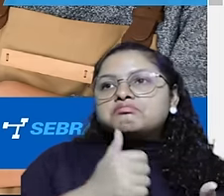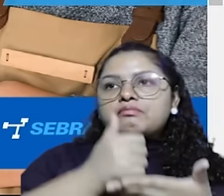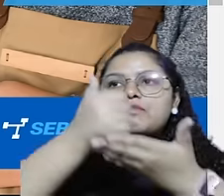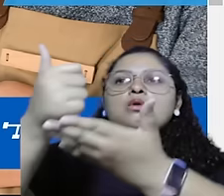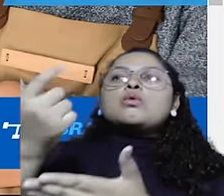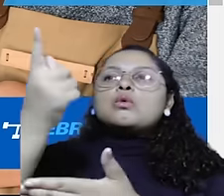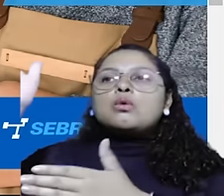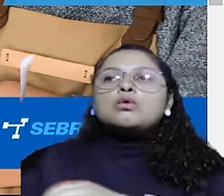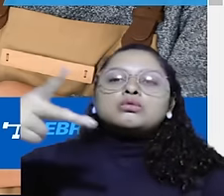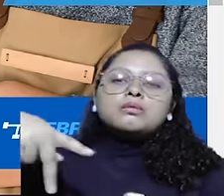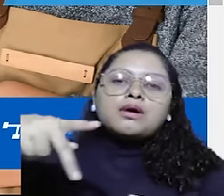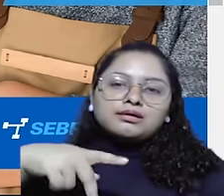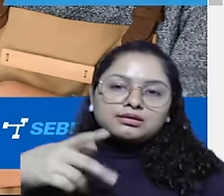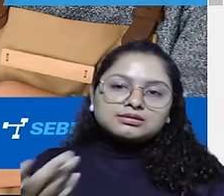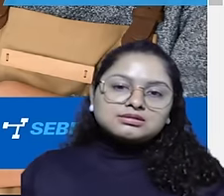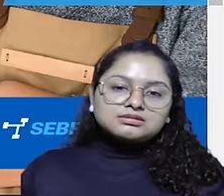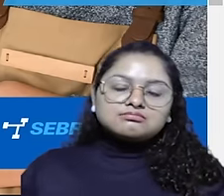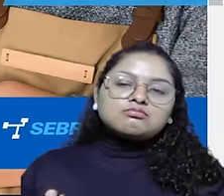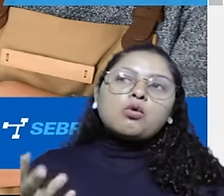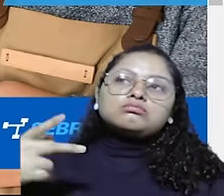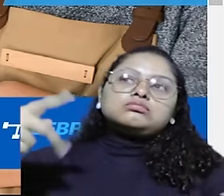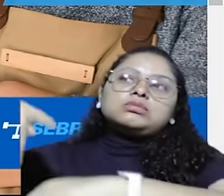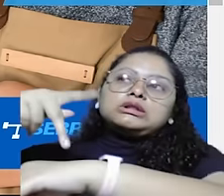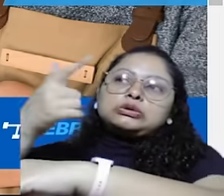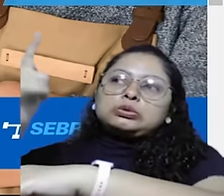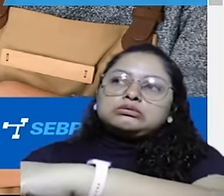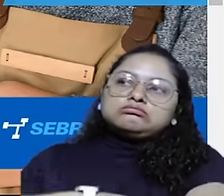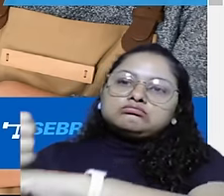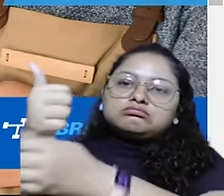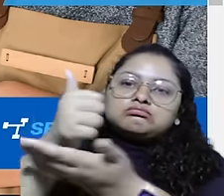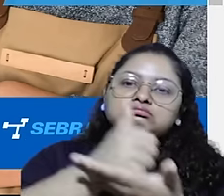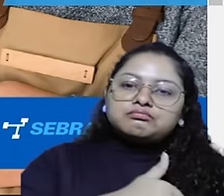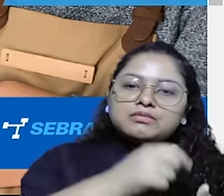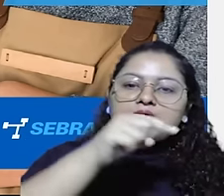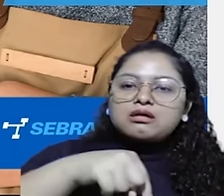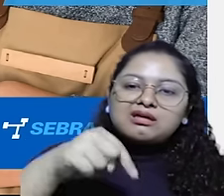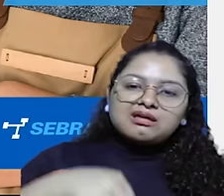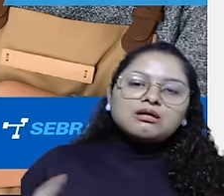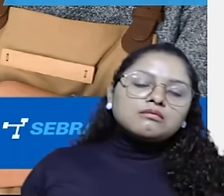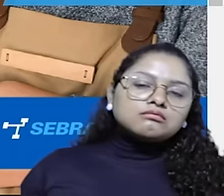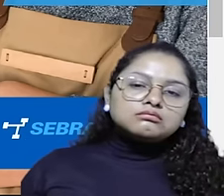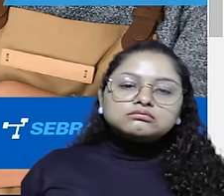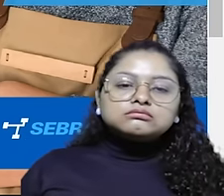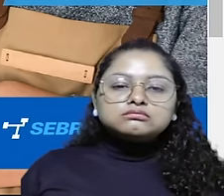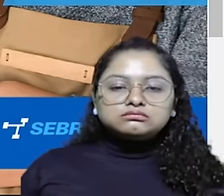aqui se aplica Então vai ser um produto em mercadoria o modelo de documento é uma